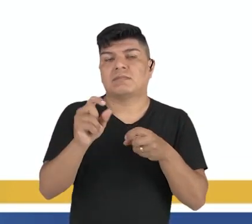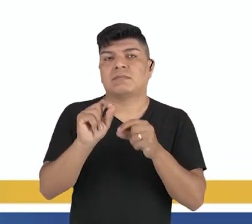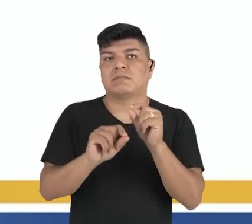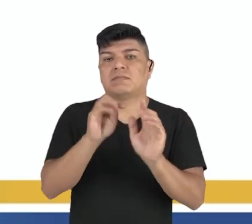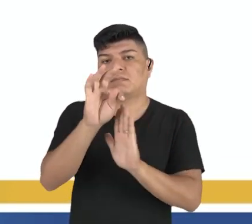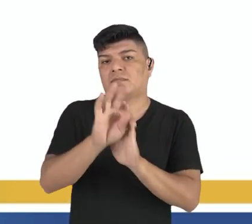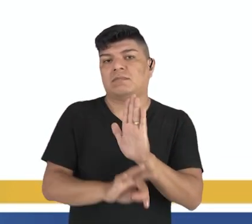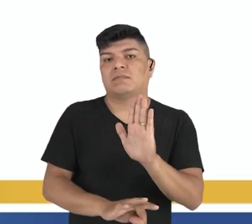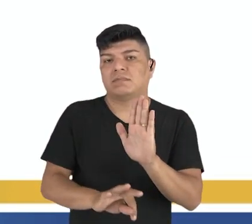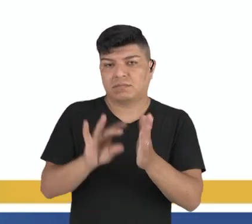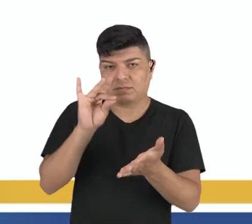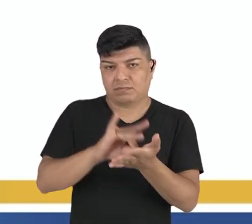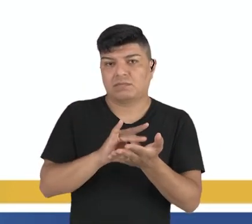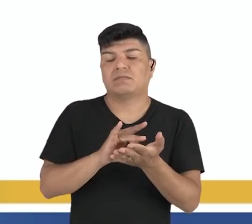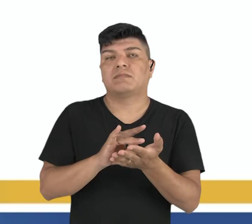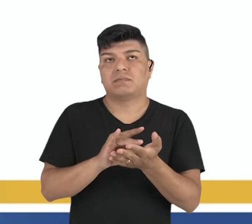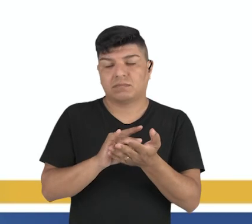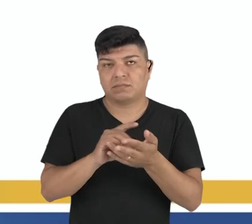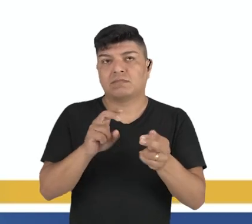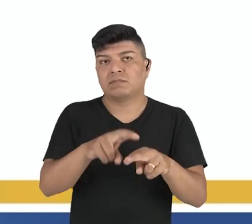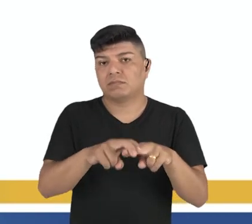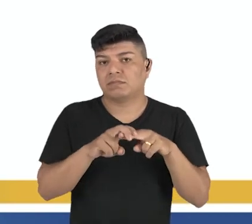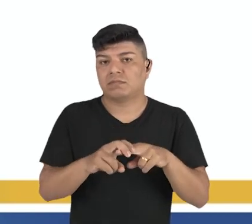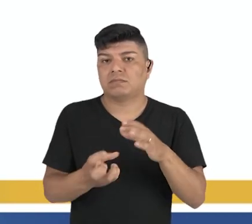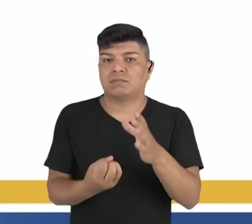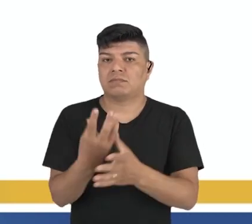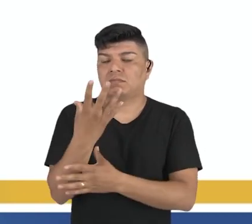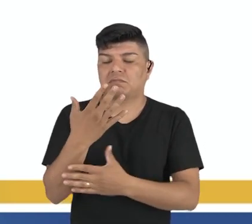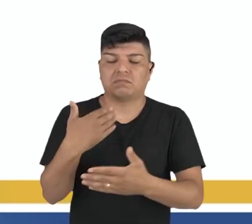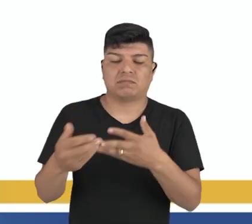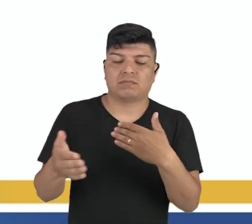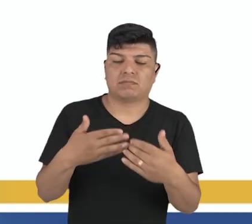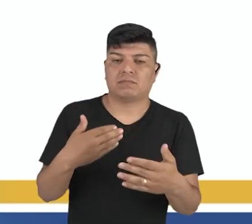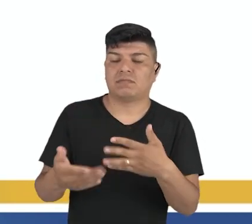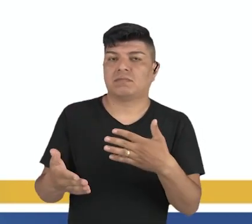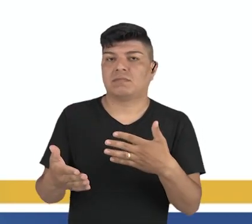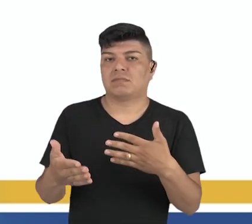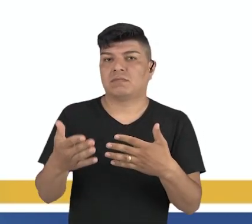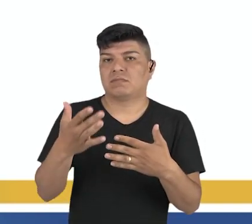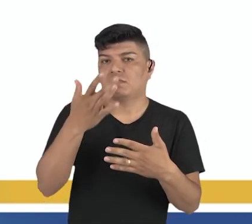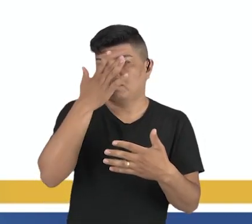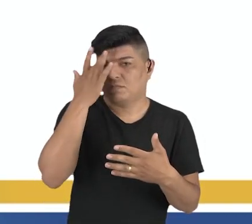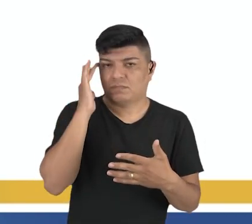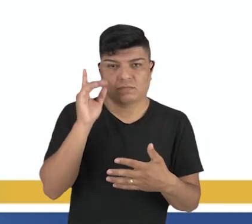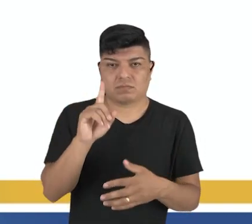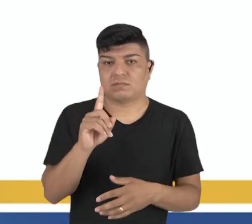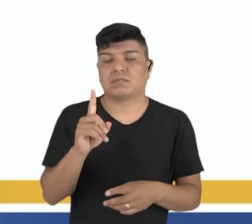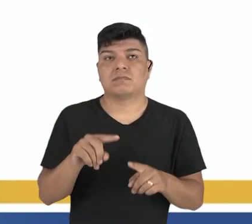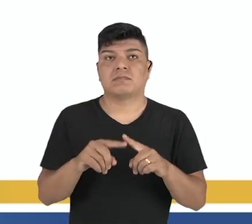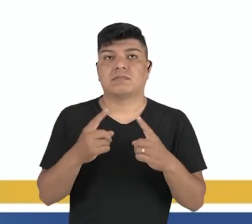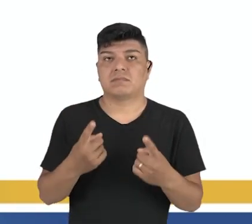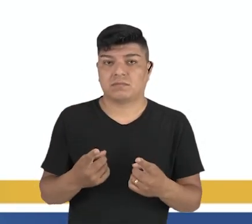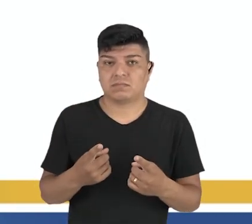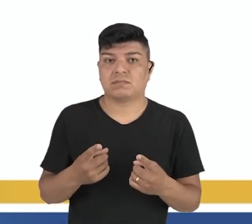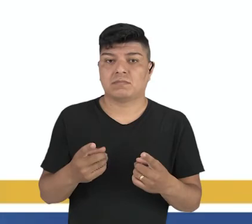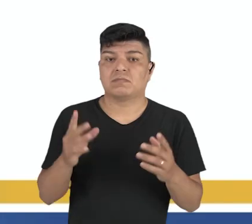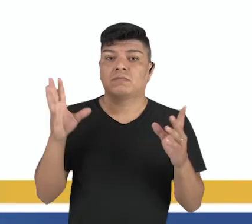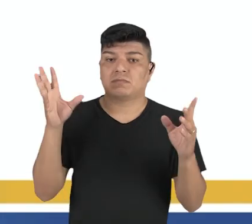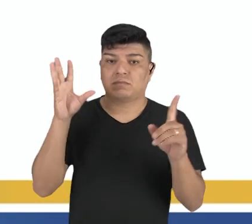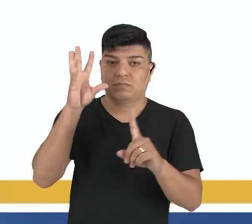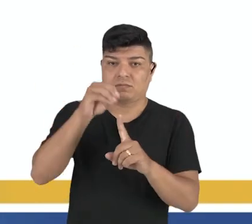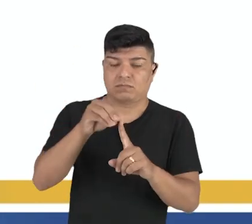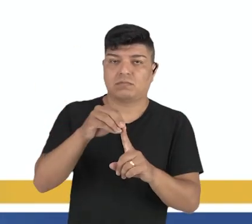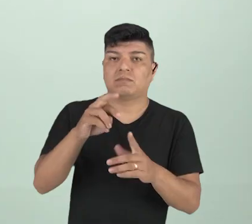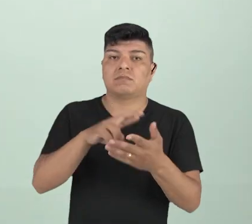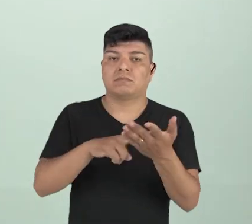o texto tem credibilidade. Não foi construído por qualquer um, mas foi construído por uma revista